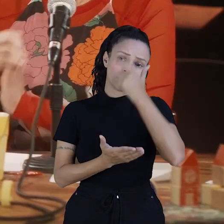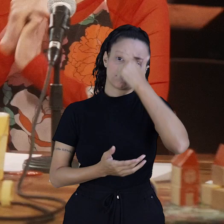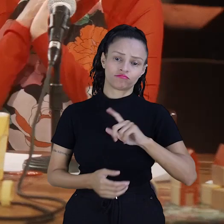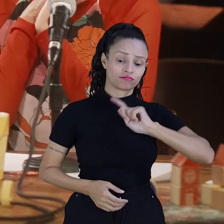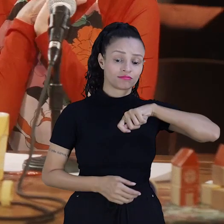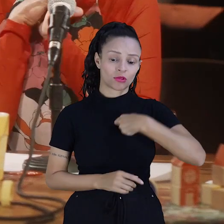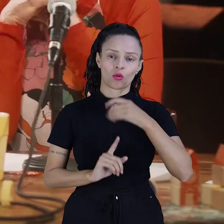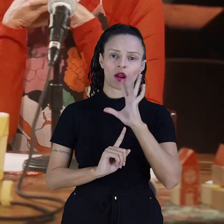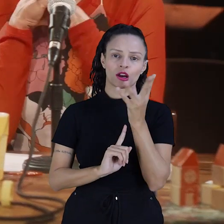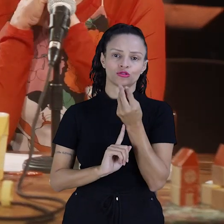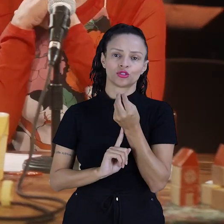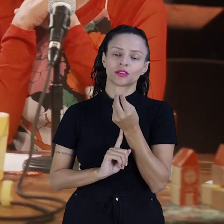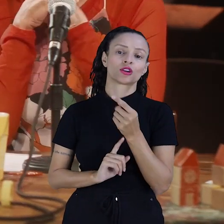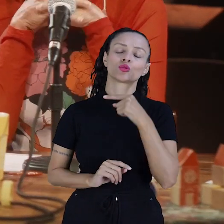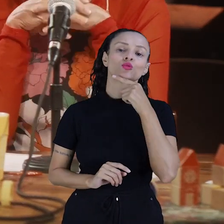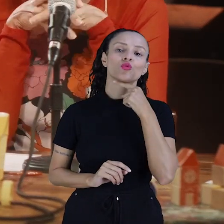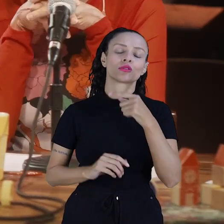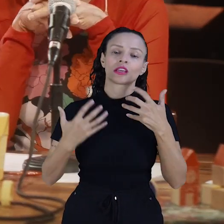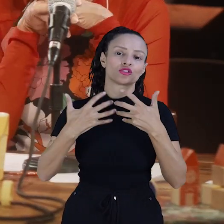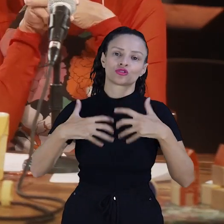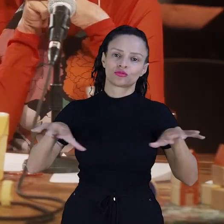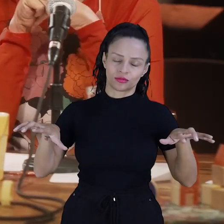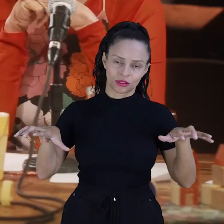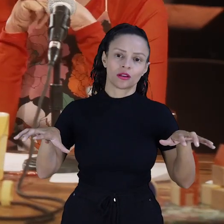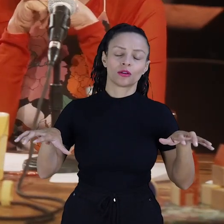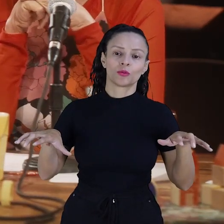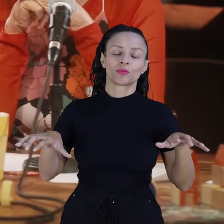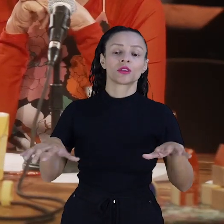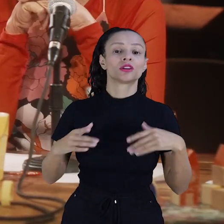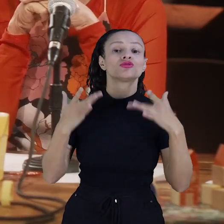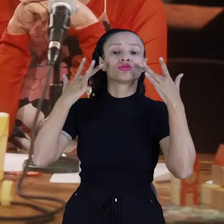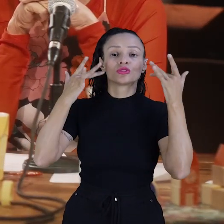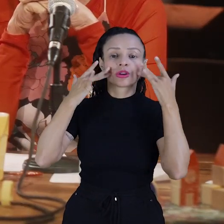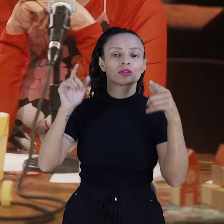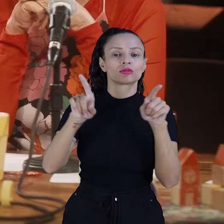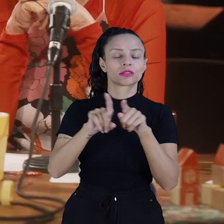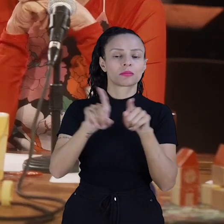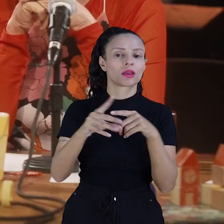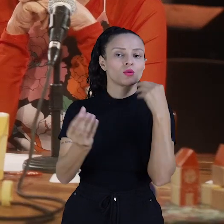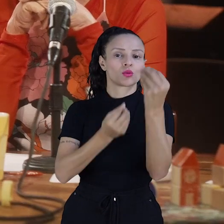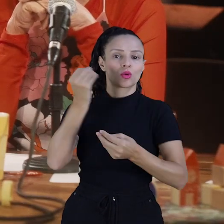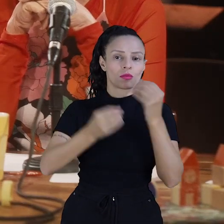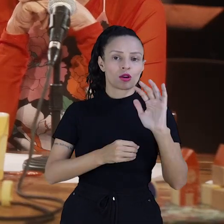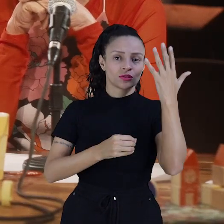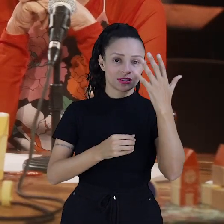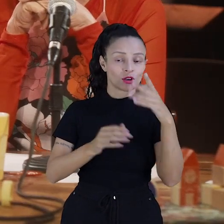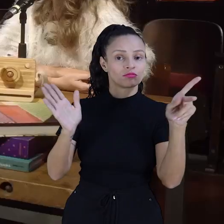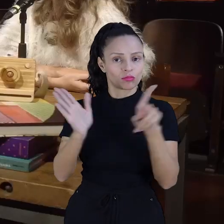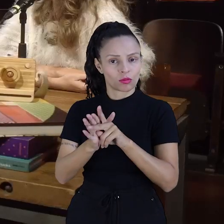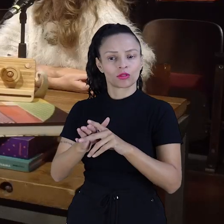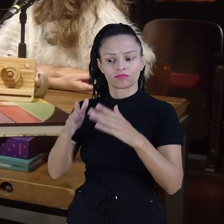eu sempre fui artista. Eu não consigo fazer essa divisão, né? E o teatro também